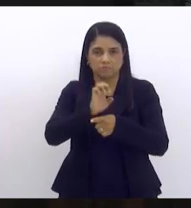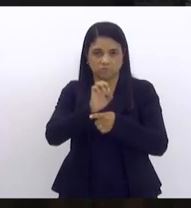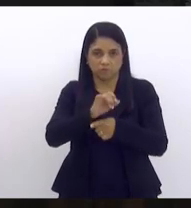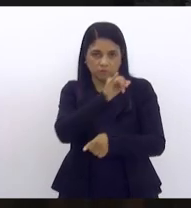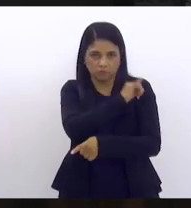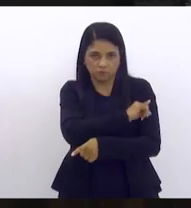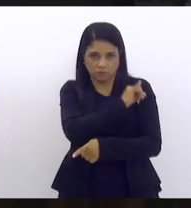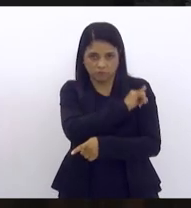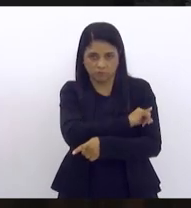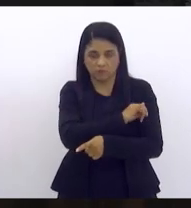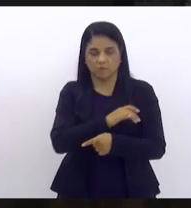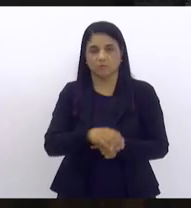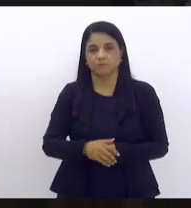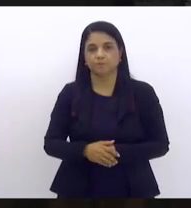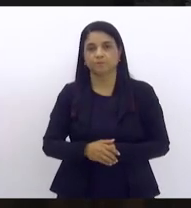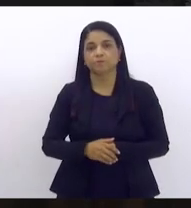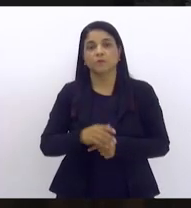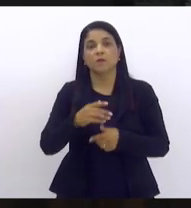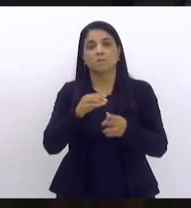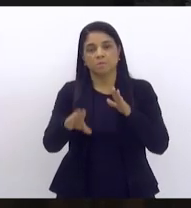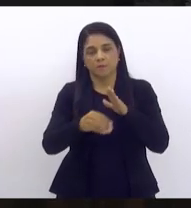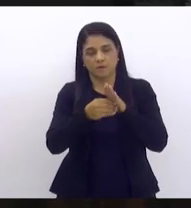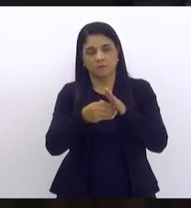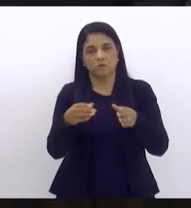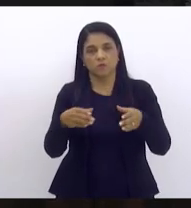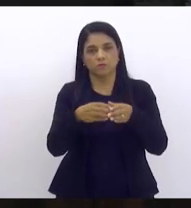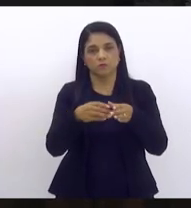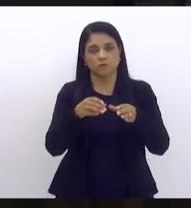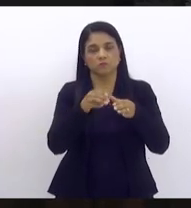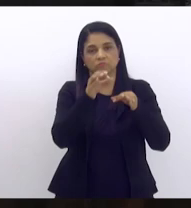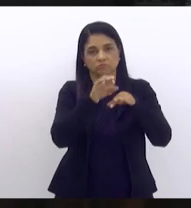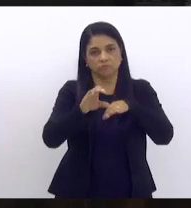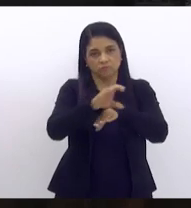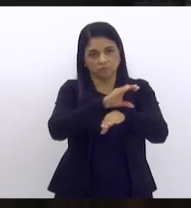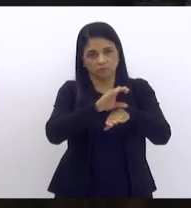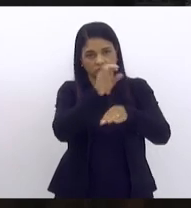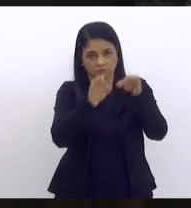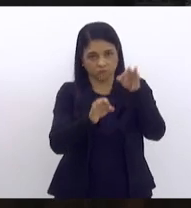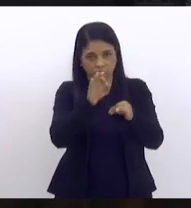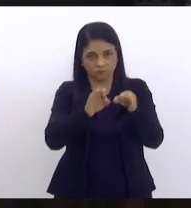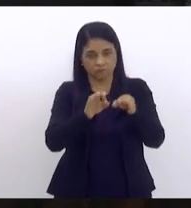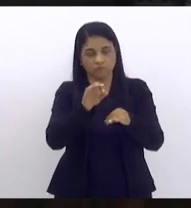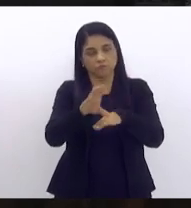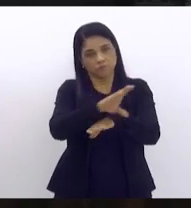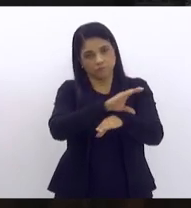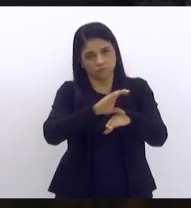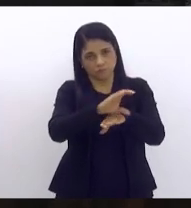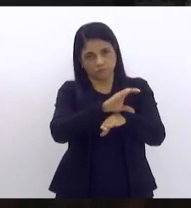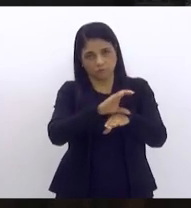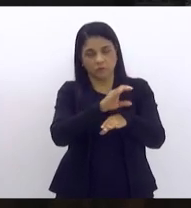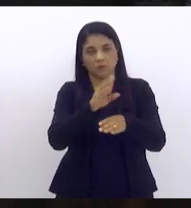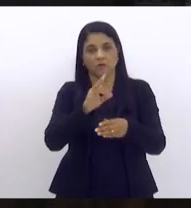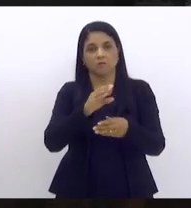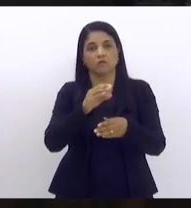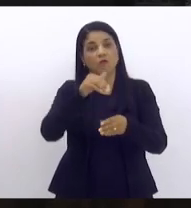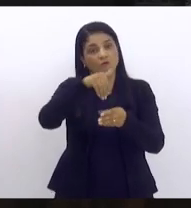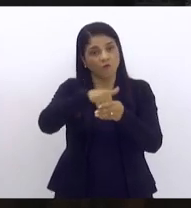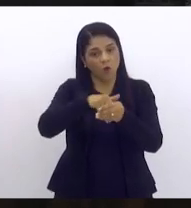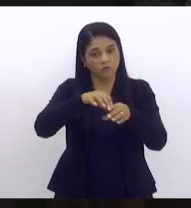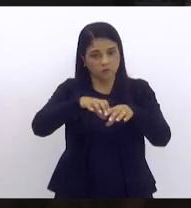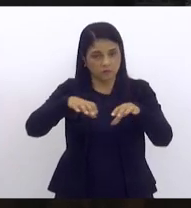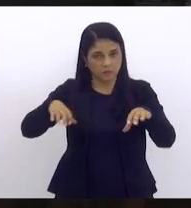Janeiro. Pareceres das comissões Constituição e Justiça pela constitucionalidade, com voto separado